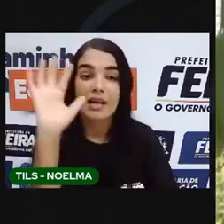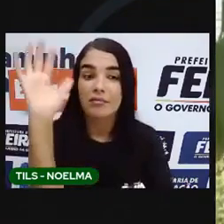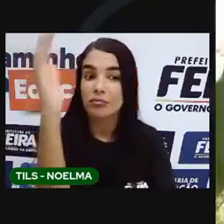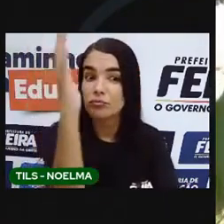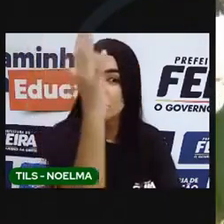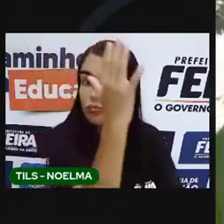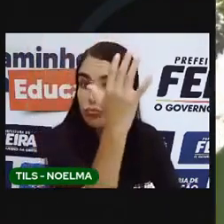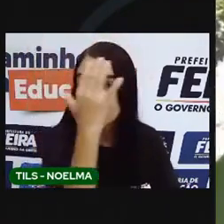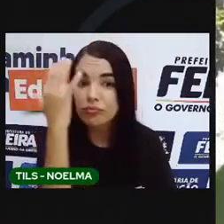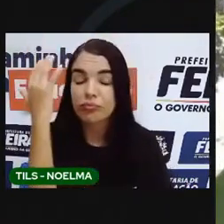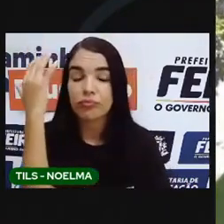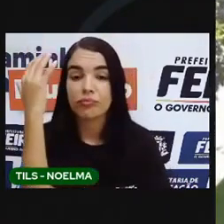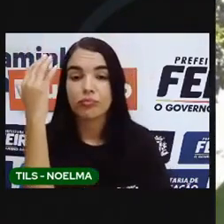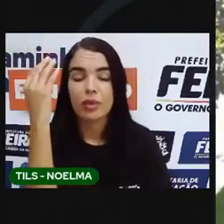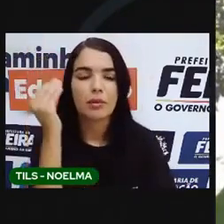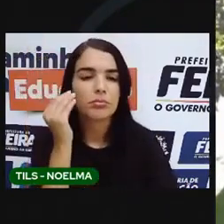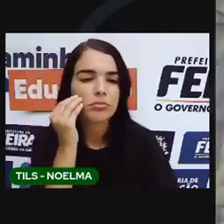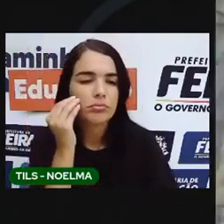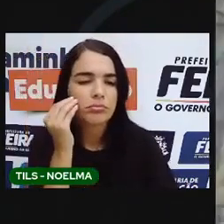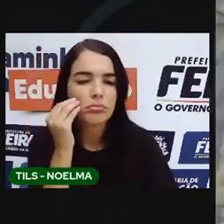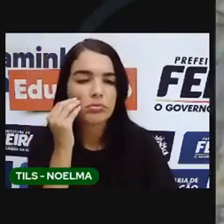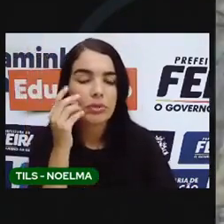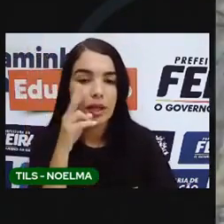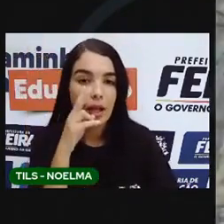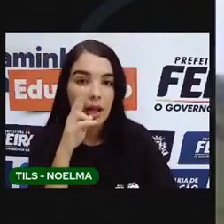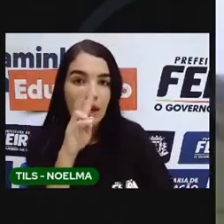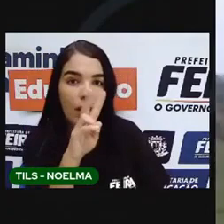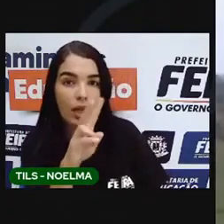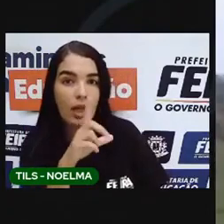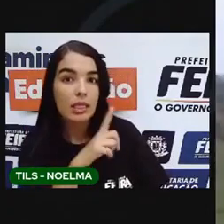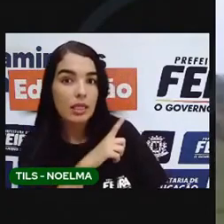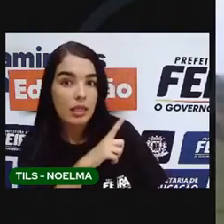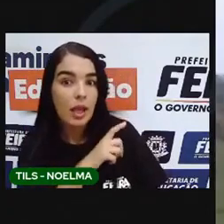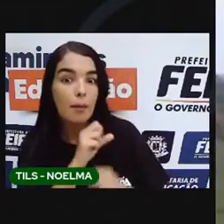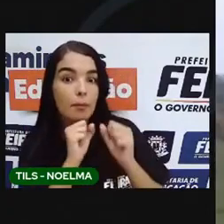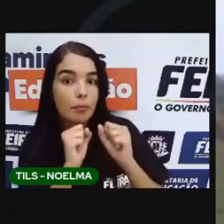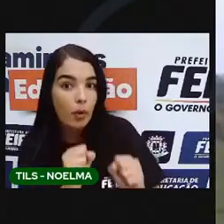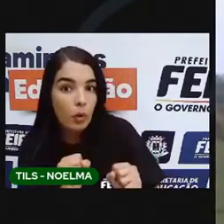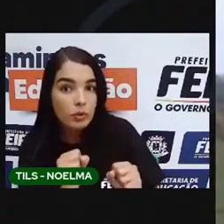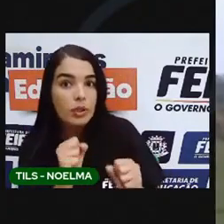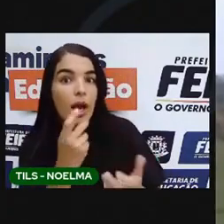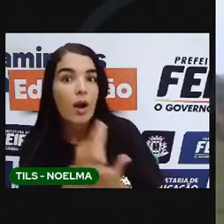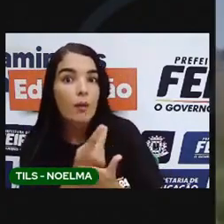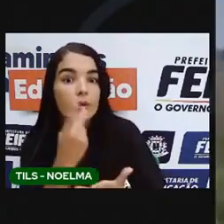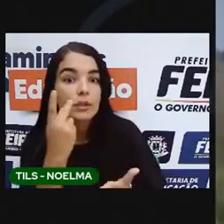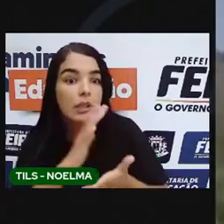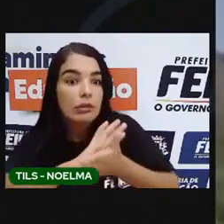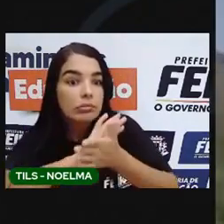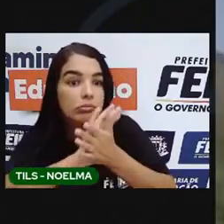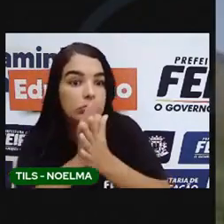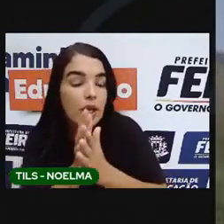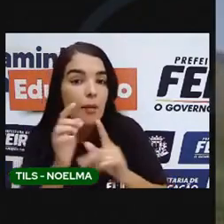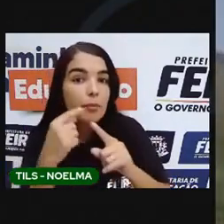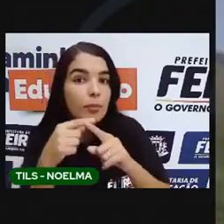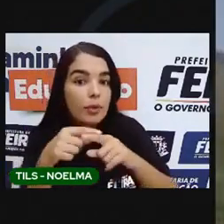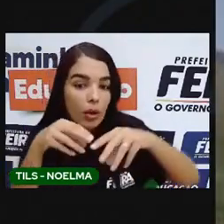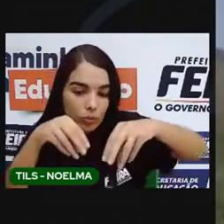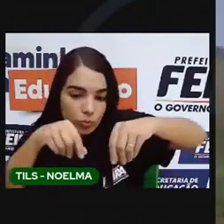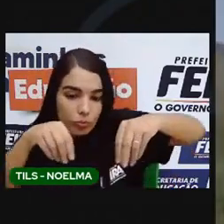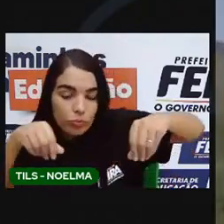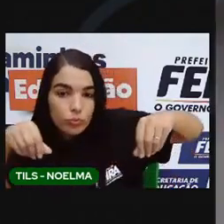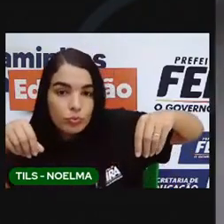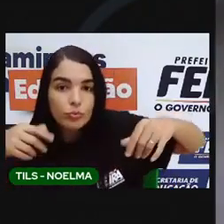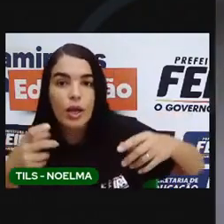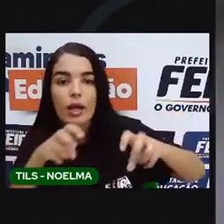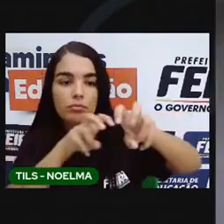e arbustiva. Esse bioma corre o grande risco de desertificação, devido ao mau manejo do solo, por causa da pecuária